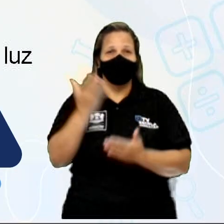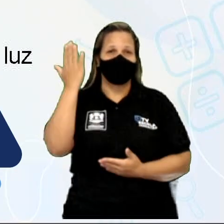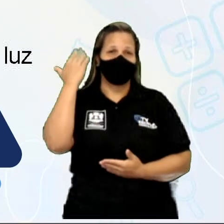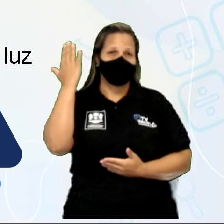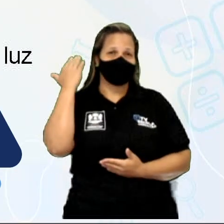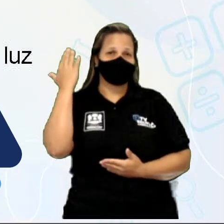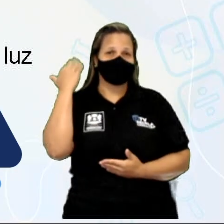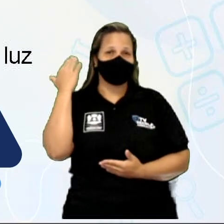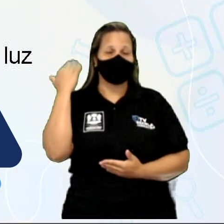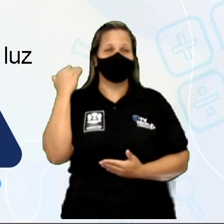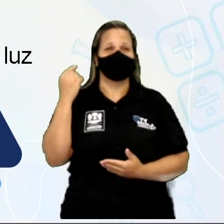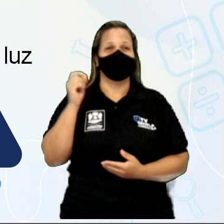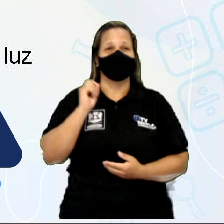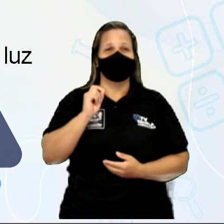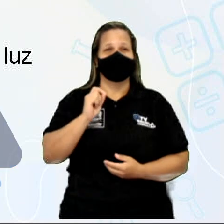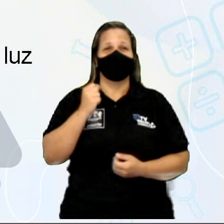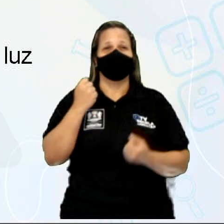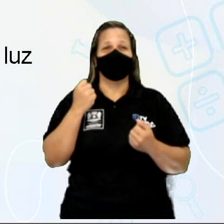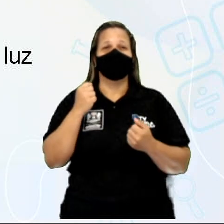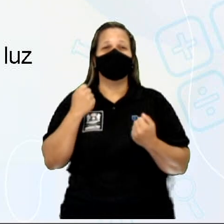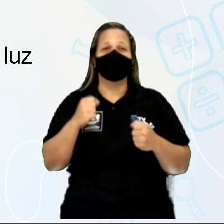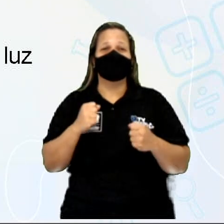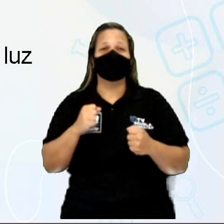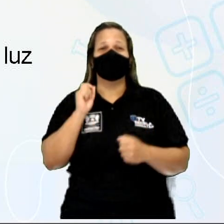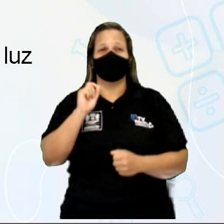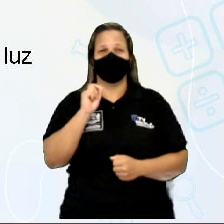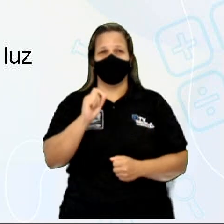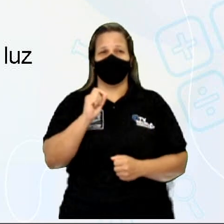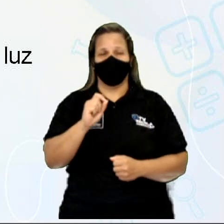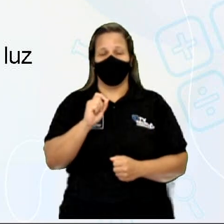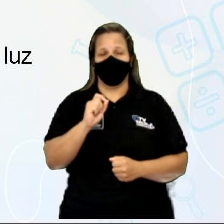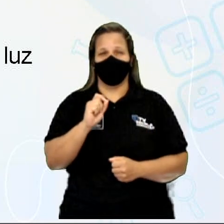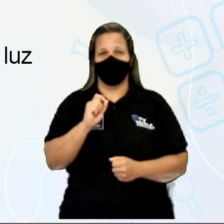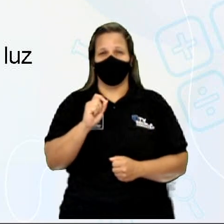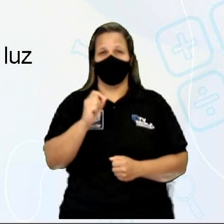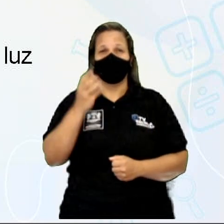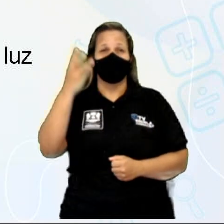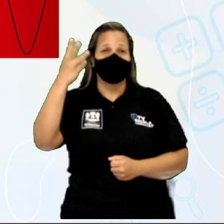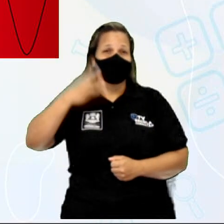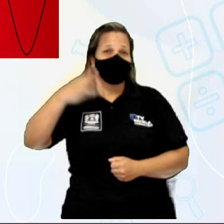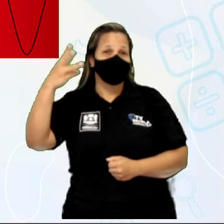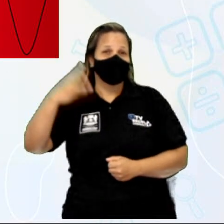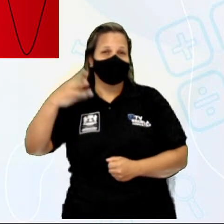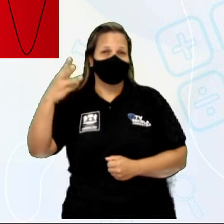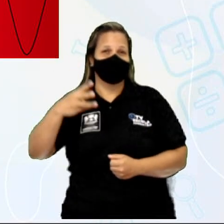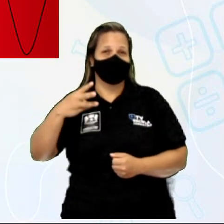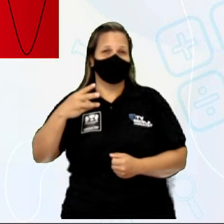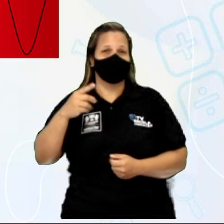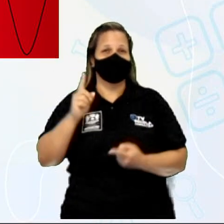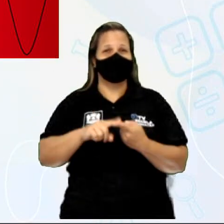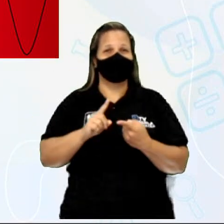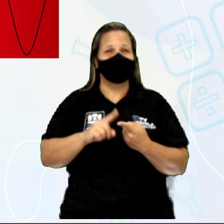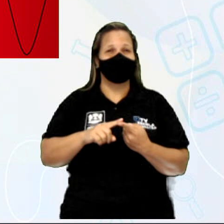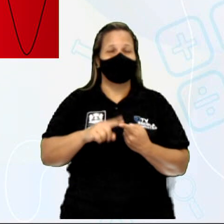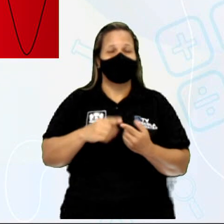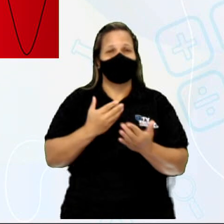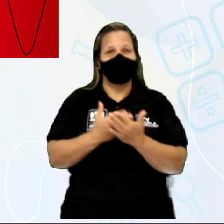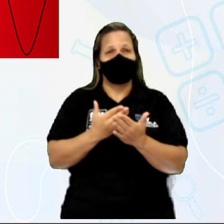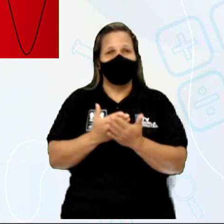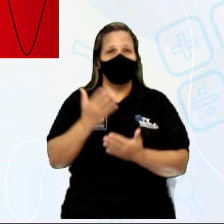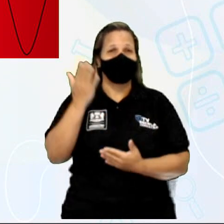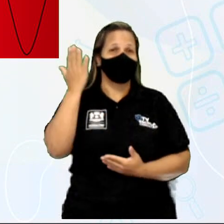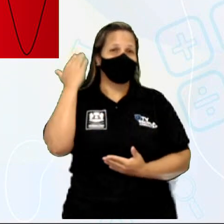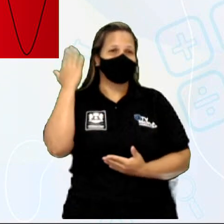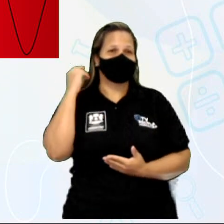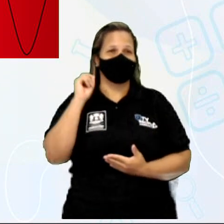pode sofrer absorção, reflexão ou refração, né? E também viu que a luz visível